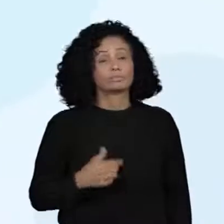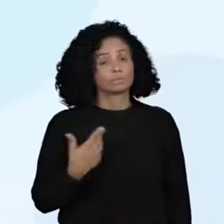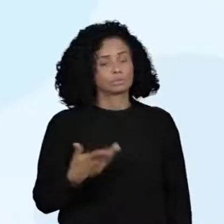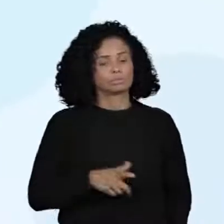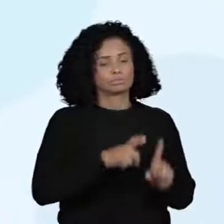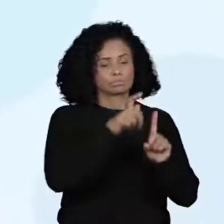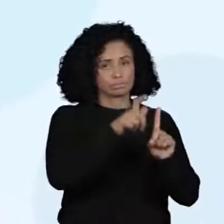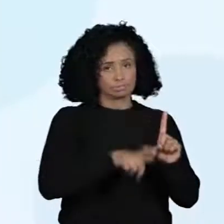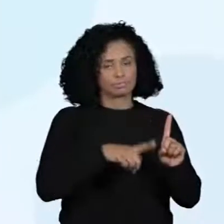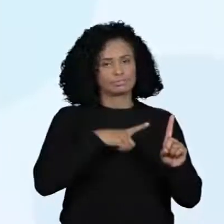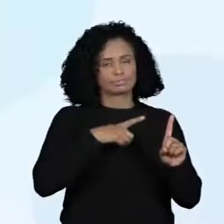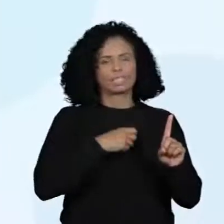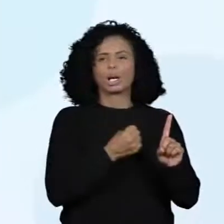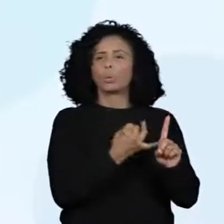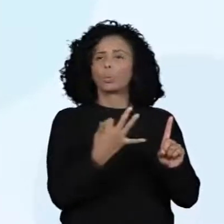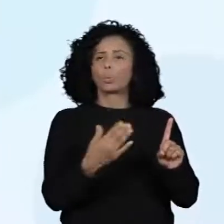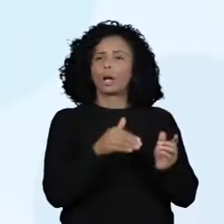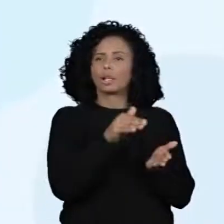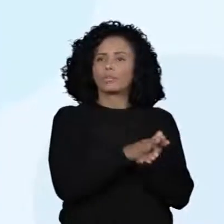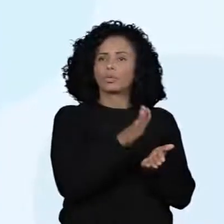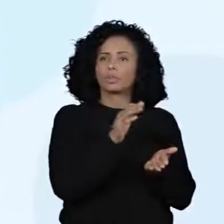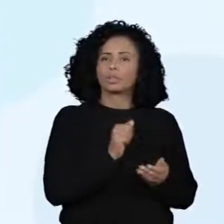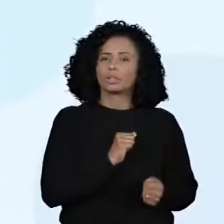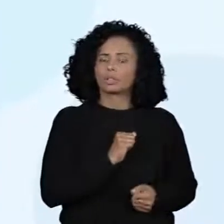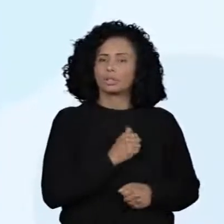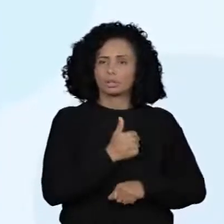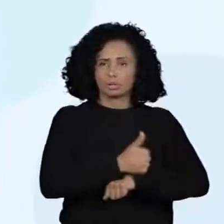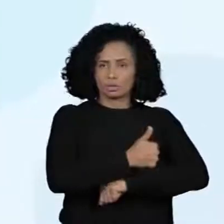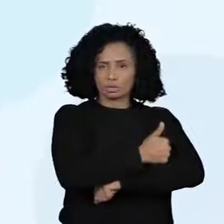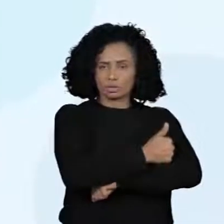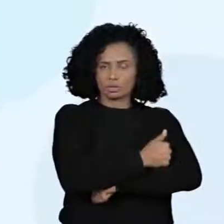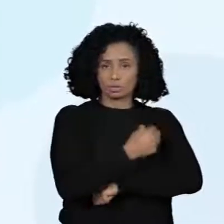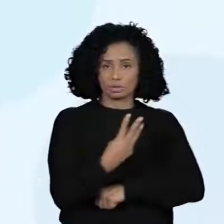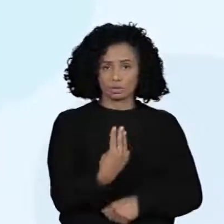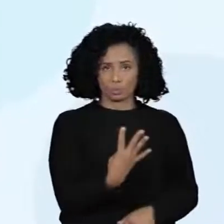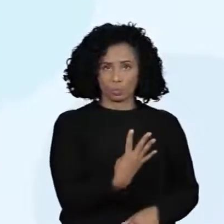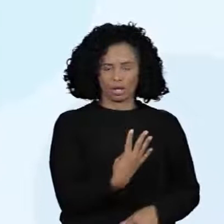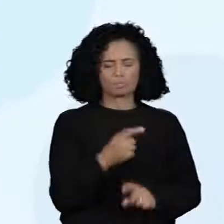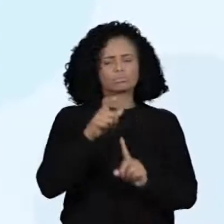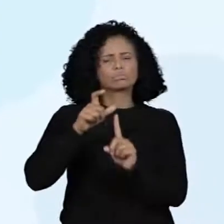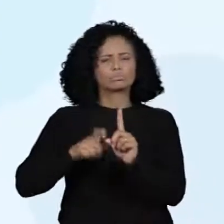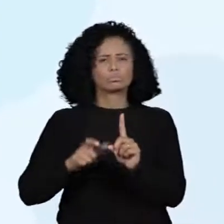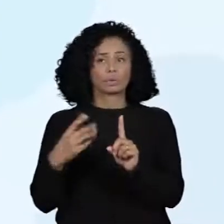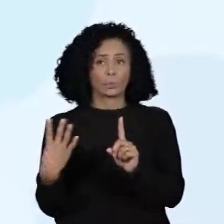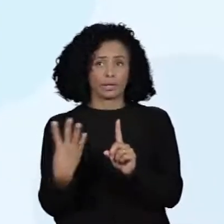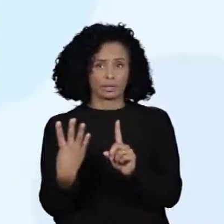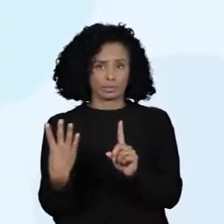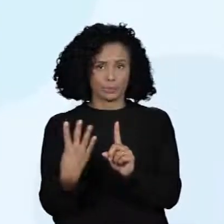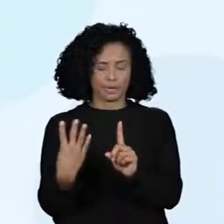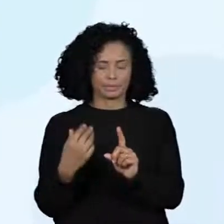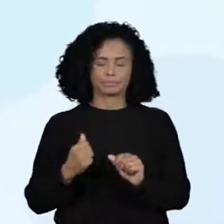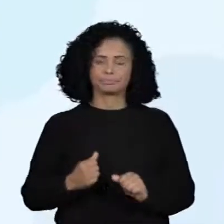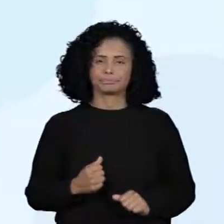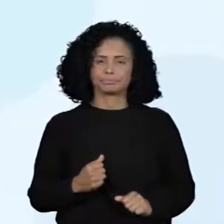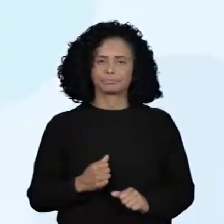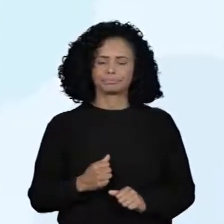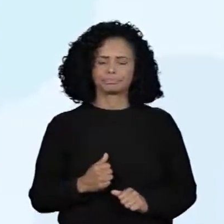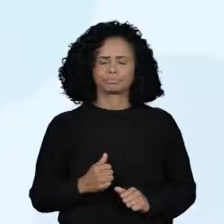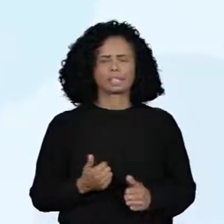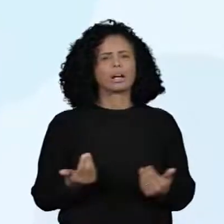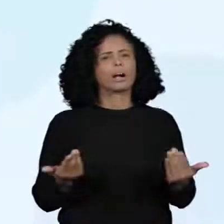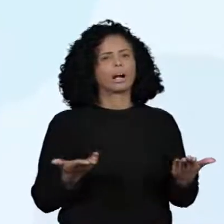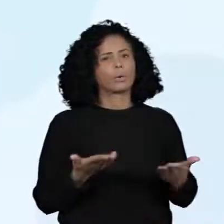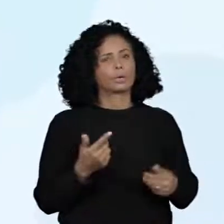de figurinhas, quantas são? 34. E o Carlos? 44. E aí agora vem